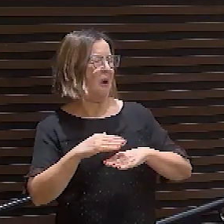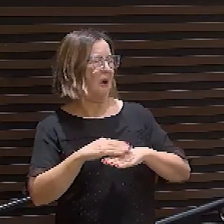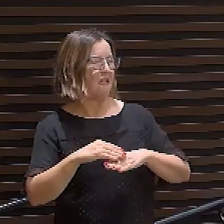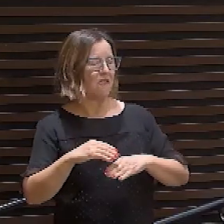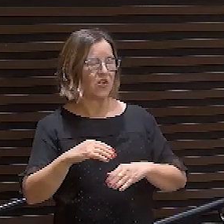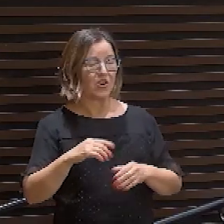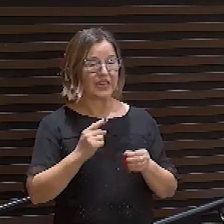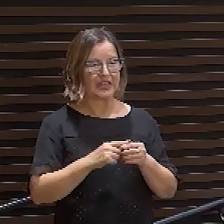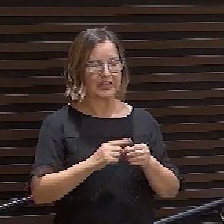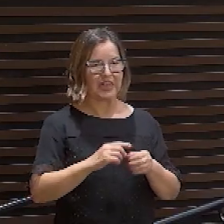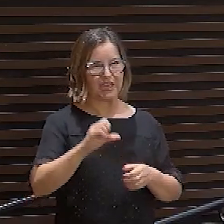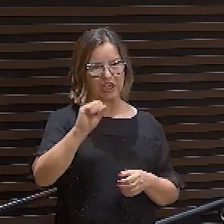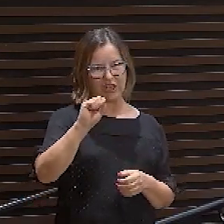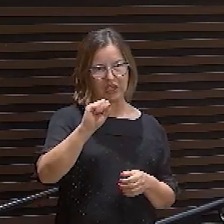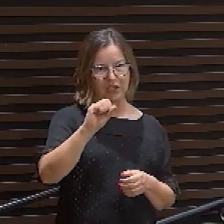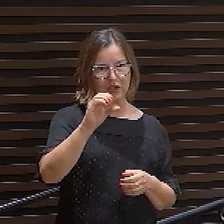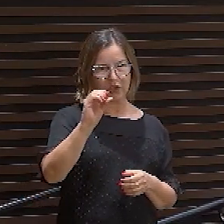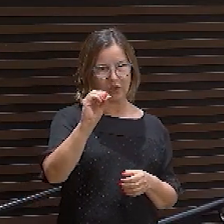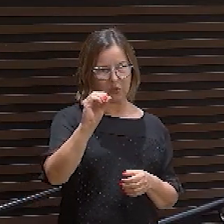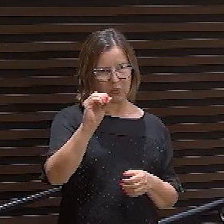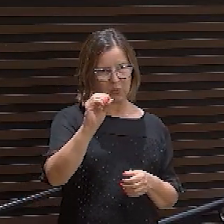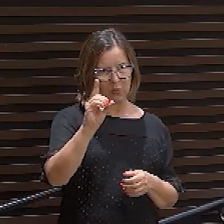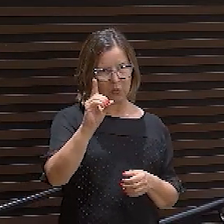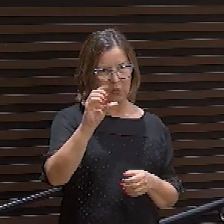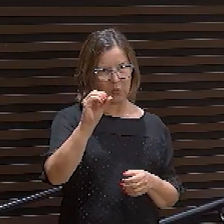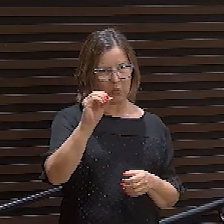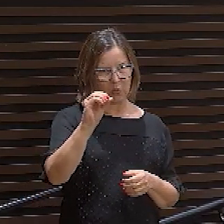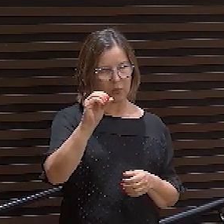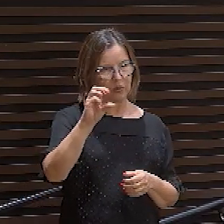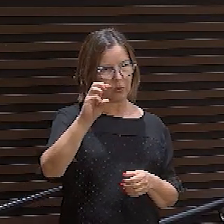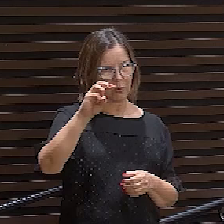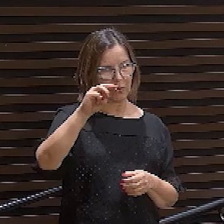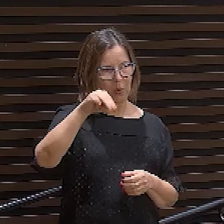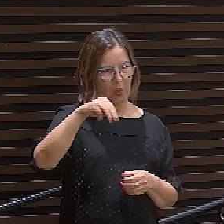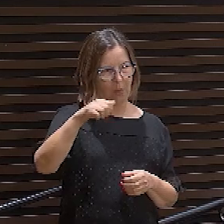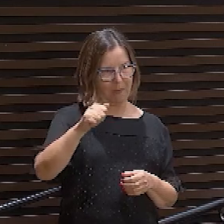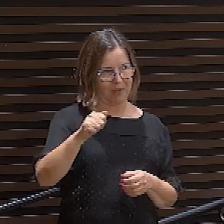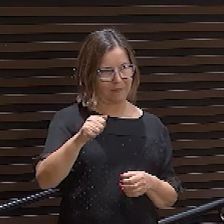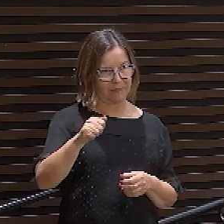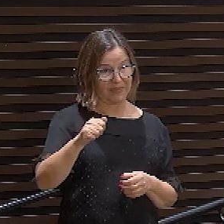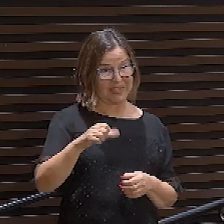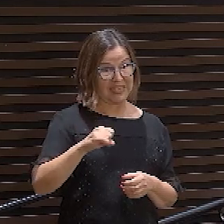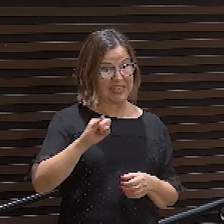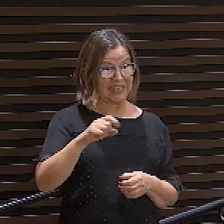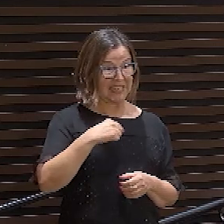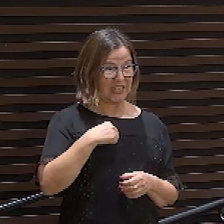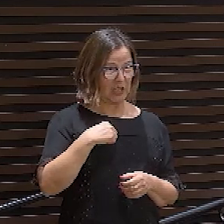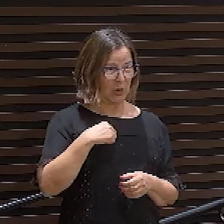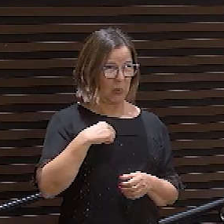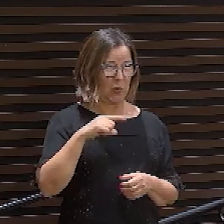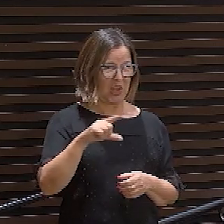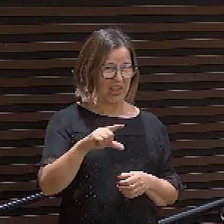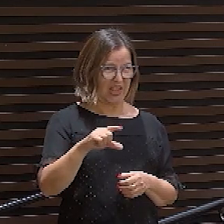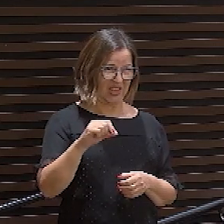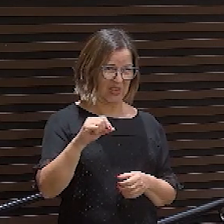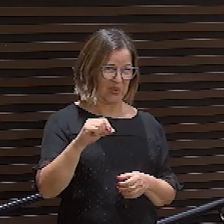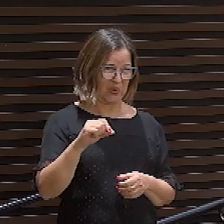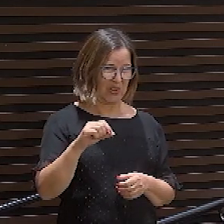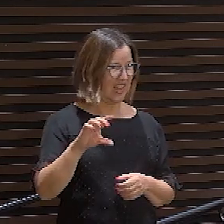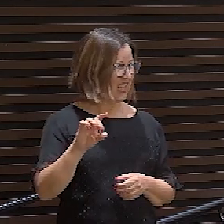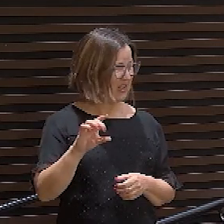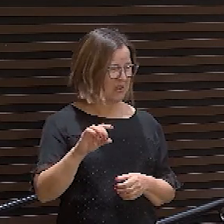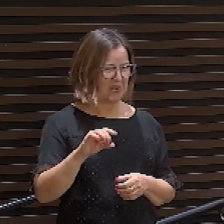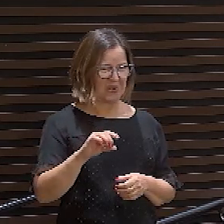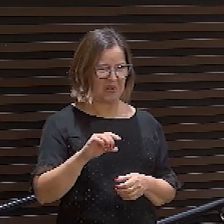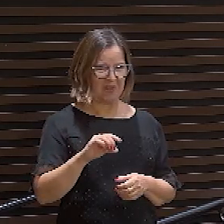o conforto do mundo, a intimidade com o Senhor, eu corro grande risco de me envolver com